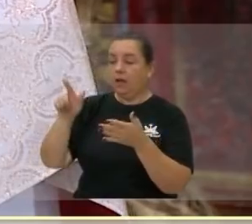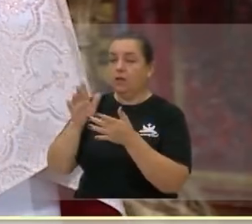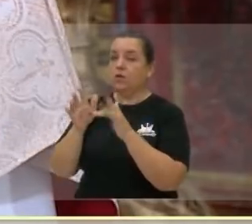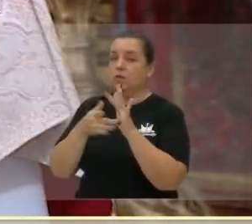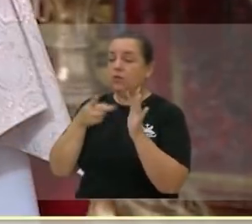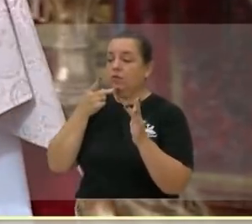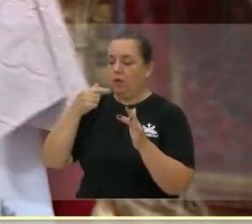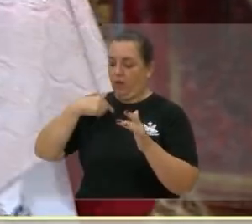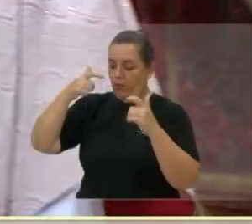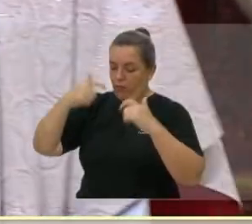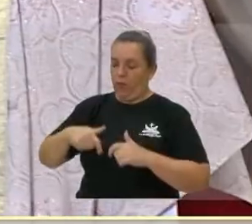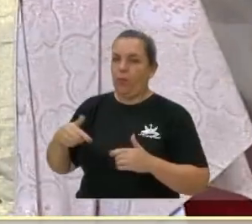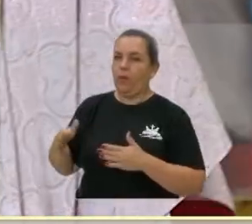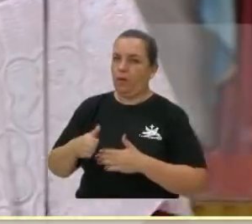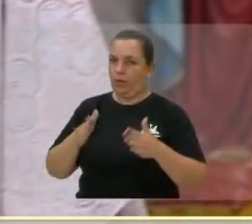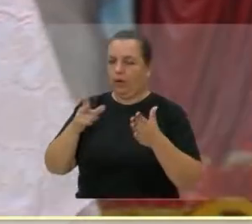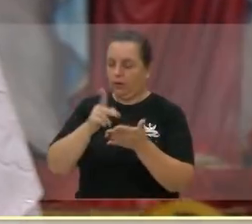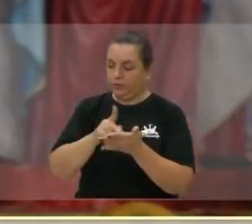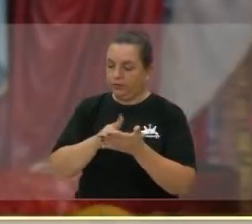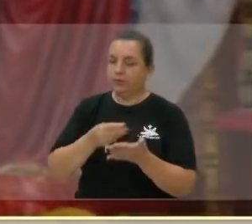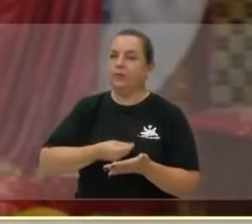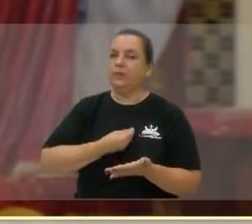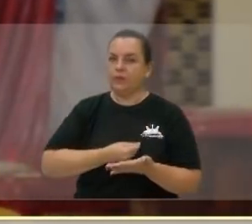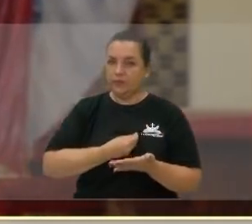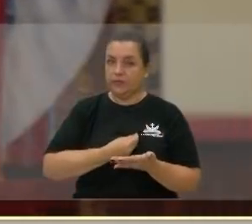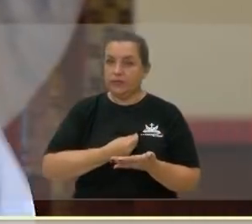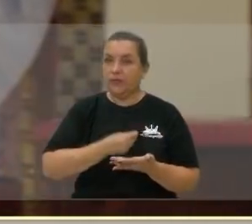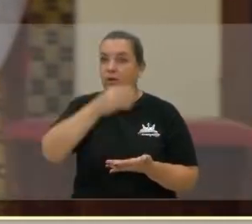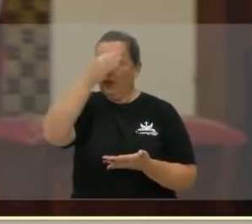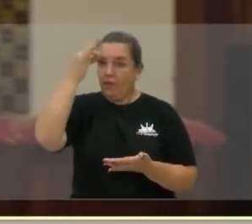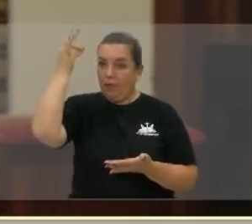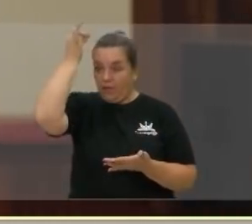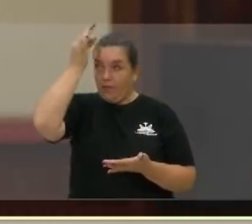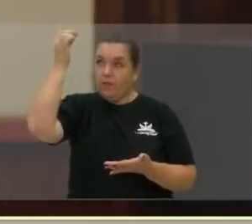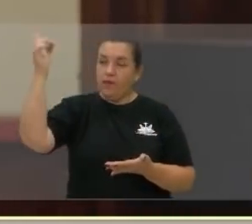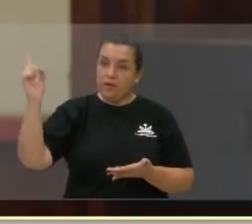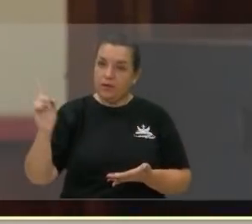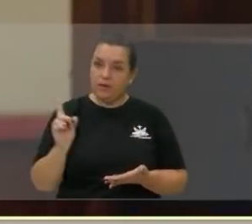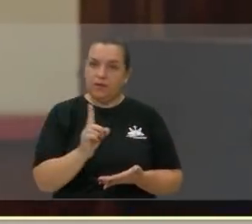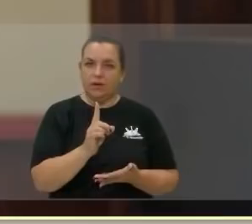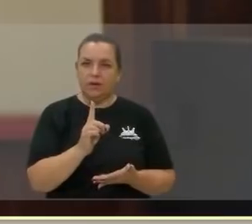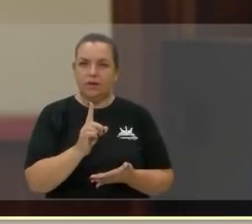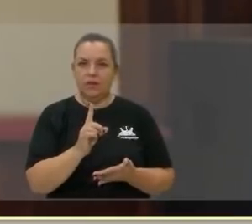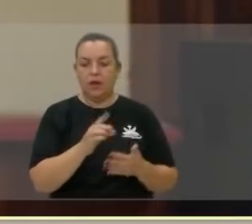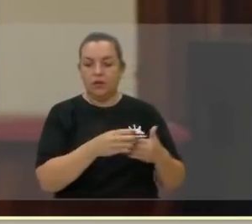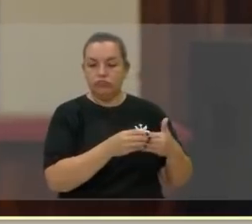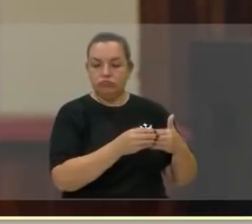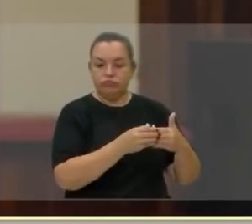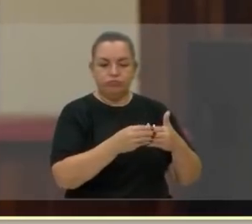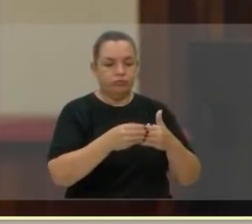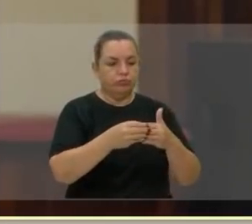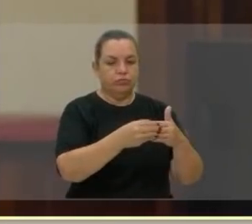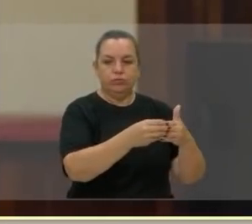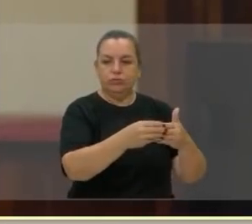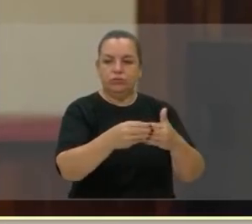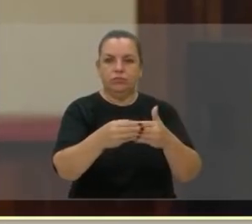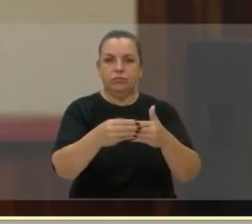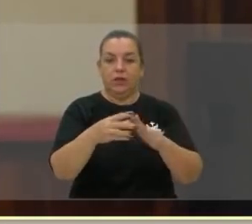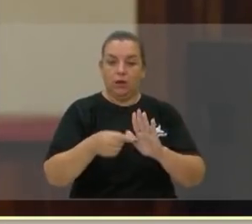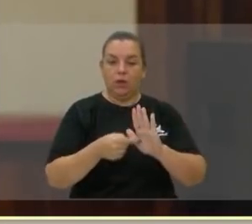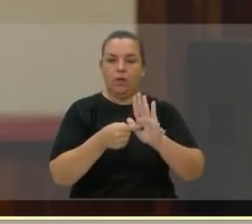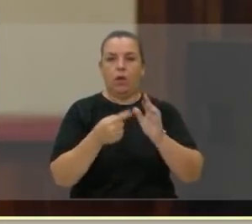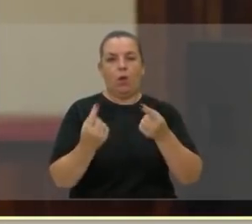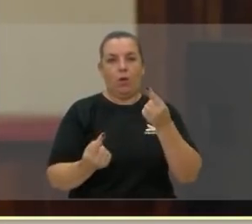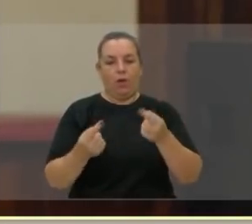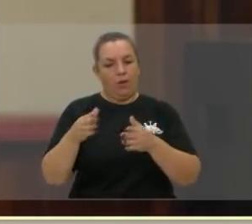vida. O Espírito Santo é aquele que vem nos direcionar.